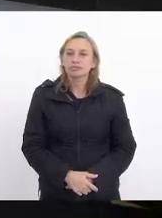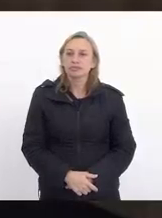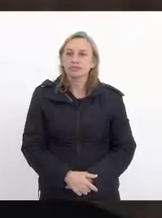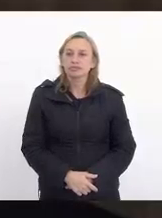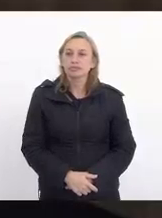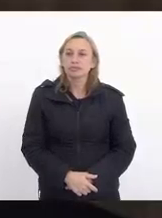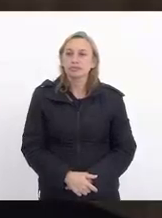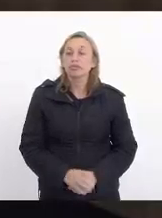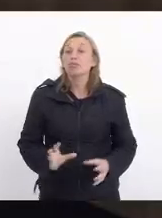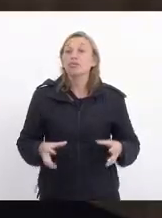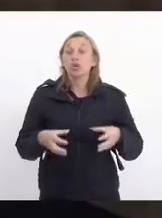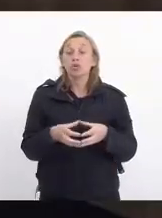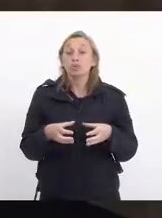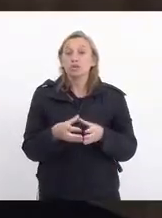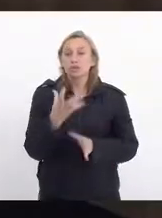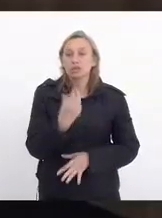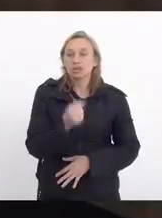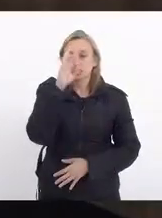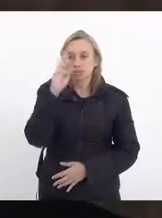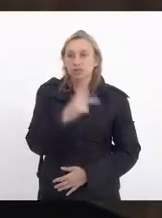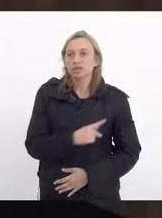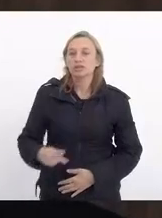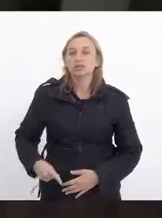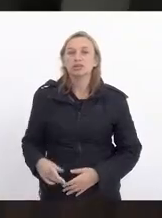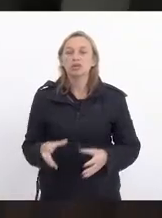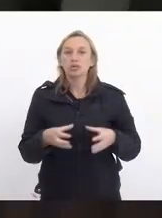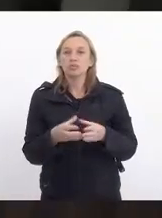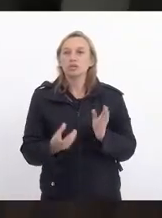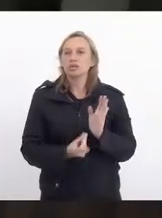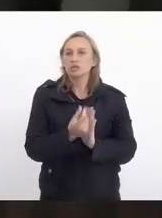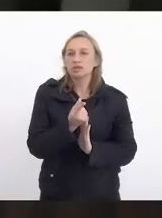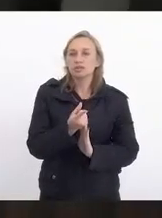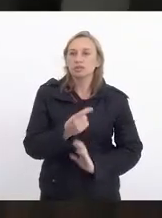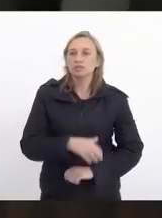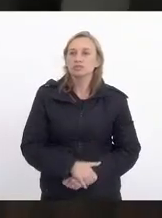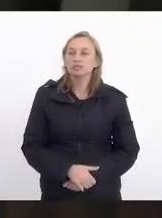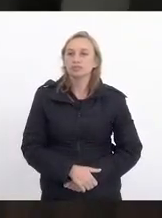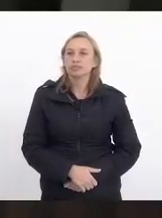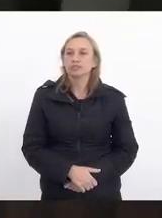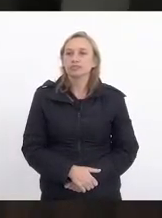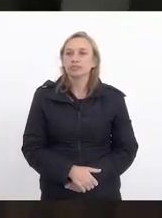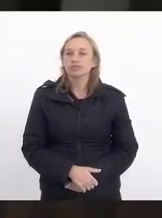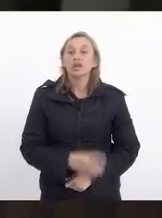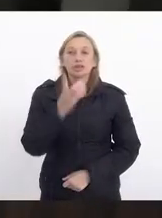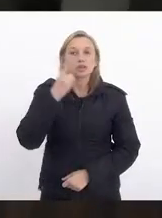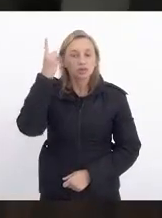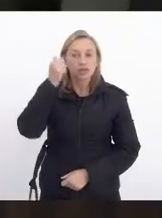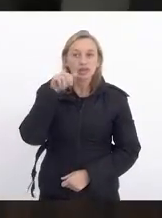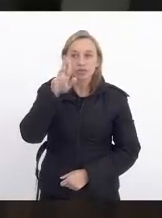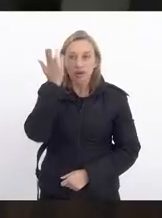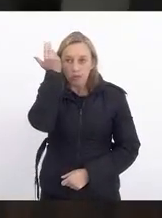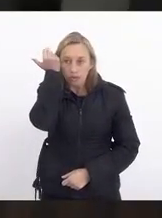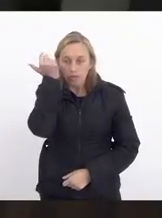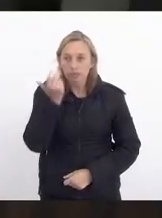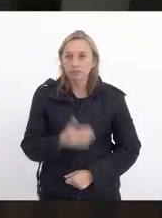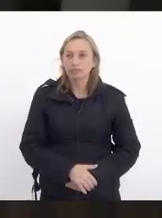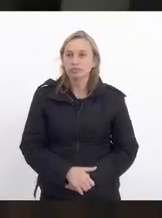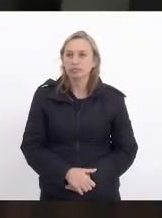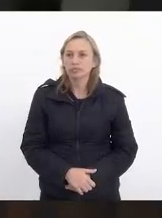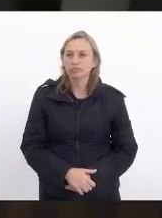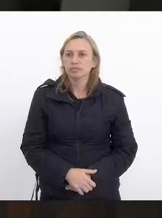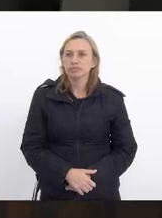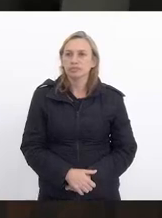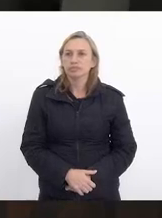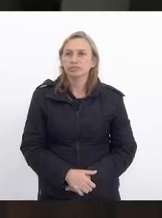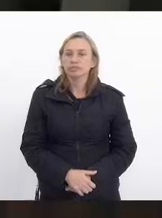e o parecer da comissão é favorável à presidência pela comissão de orçamento Deputado Eliel marcou ele